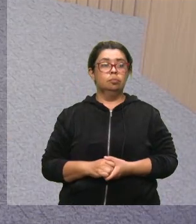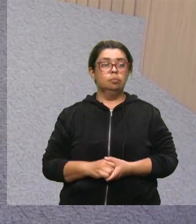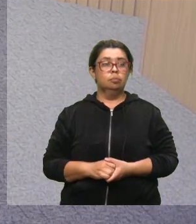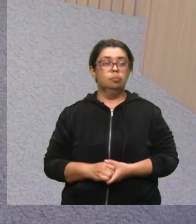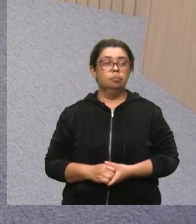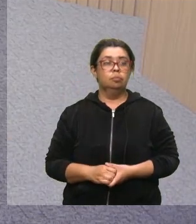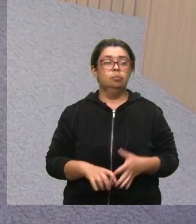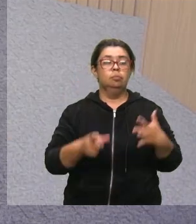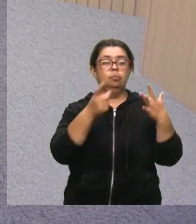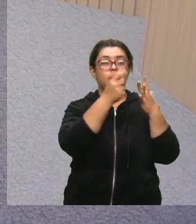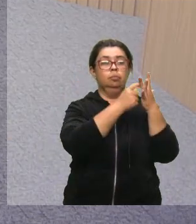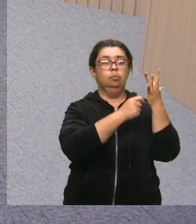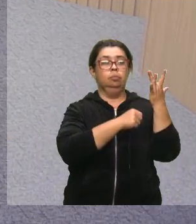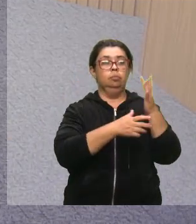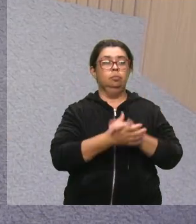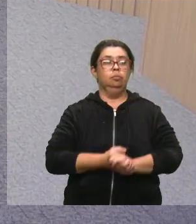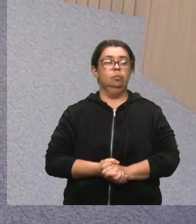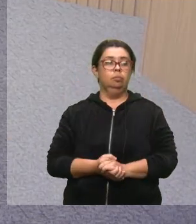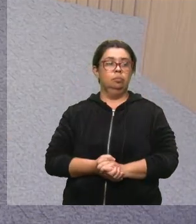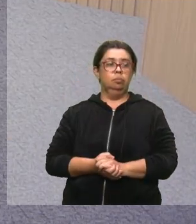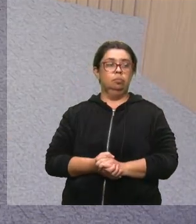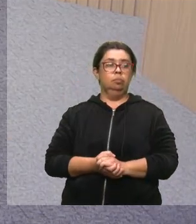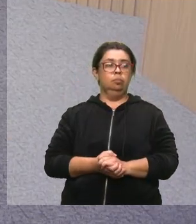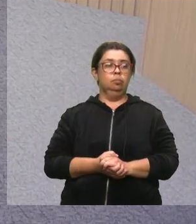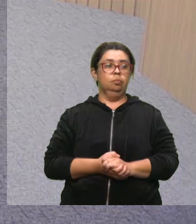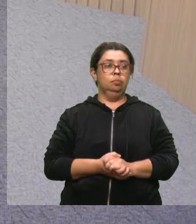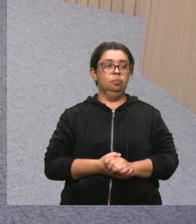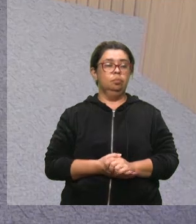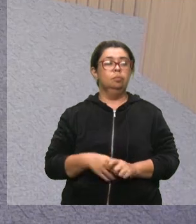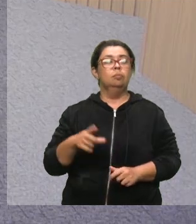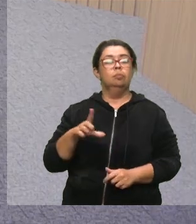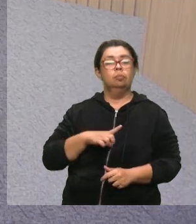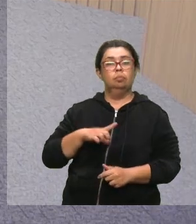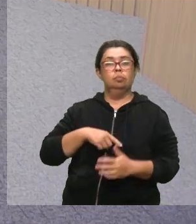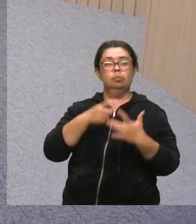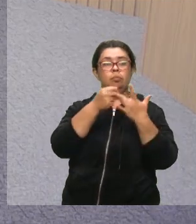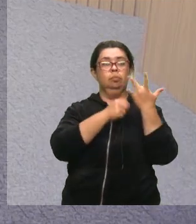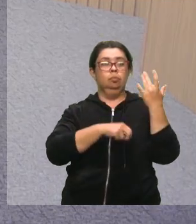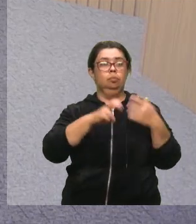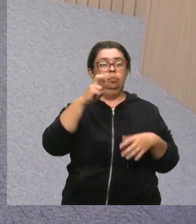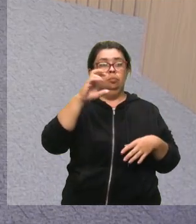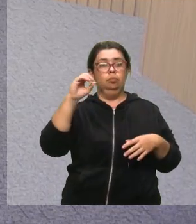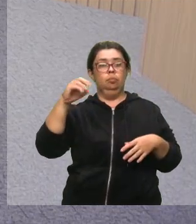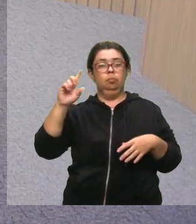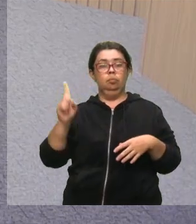no orçamento que a gente aprovou no ano passado, existia a dotação orçamentária de